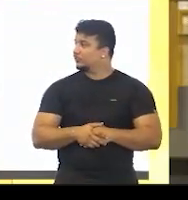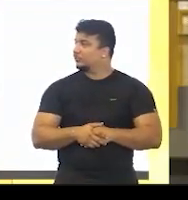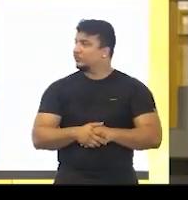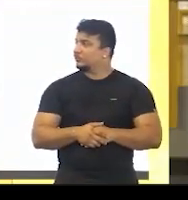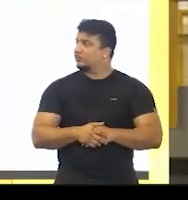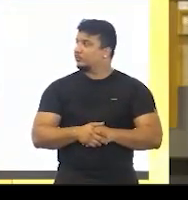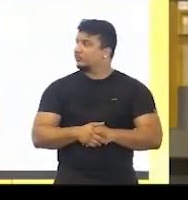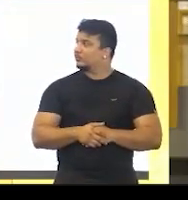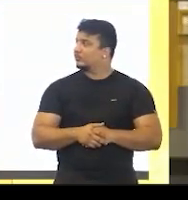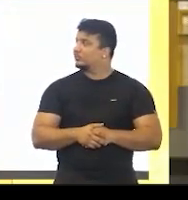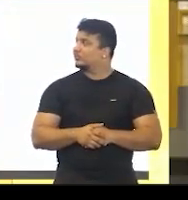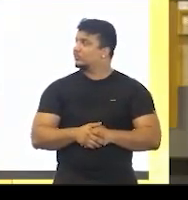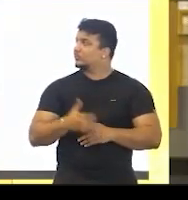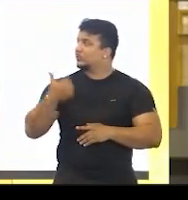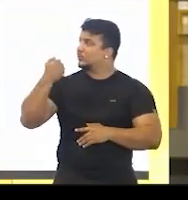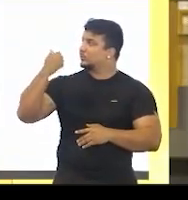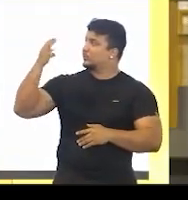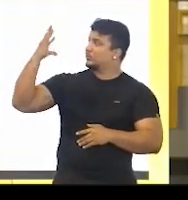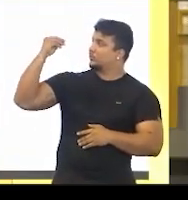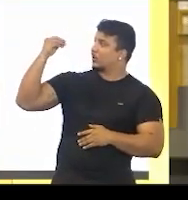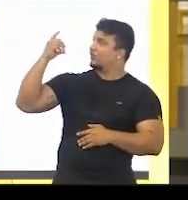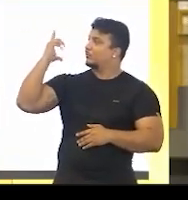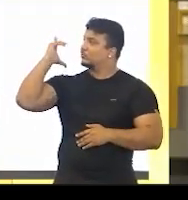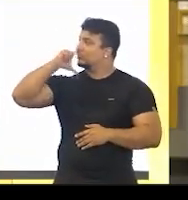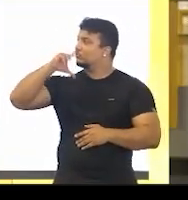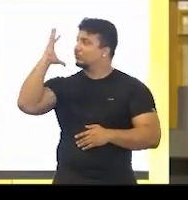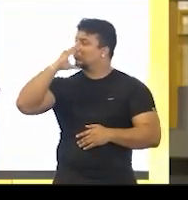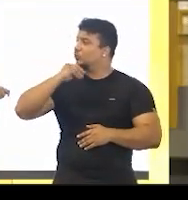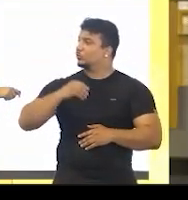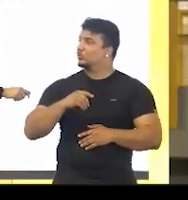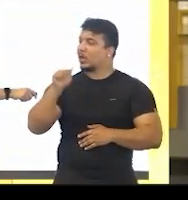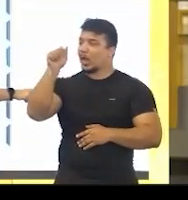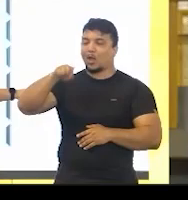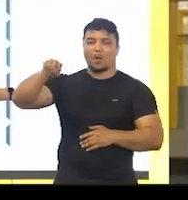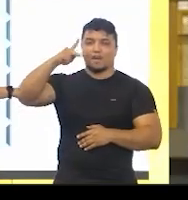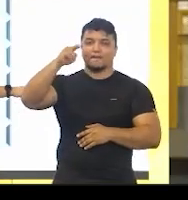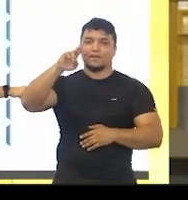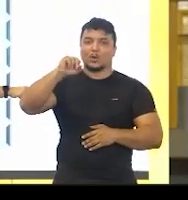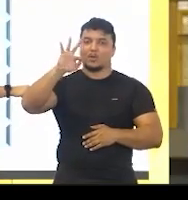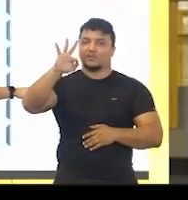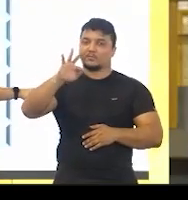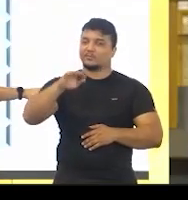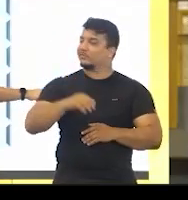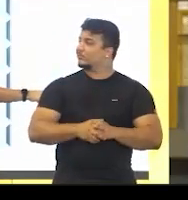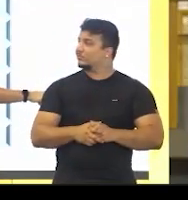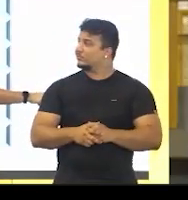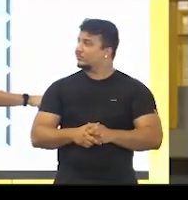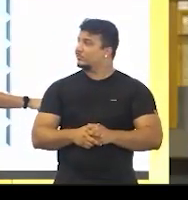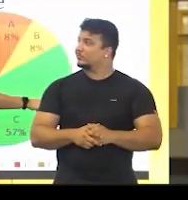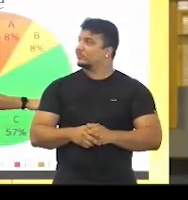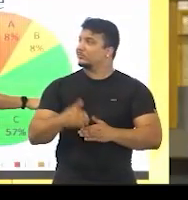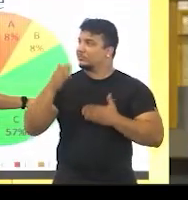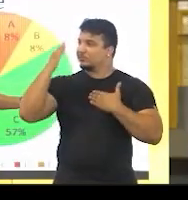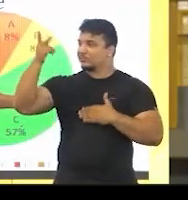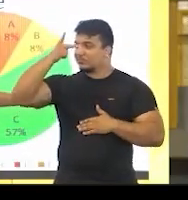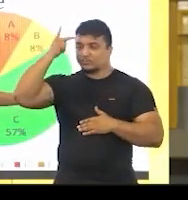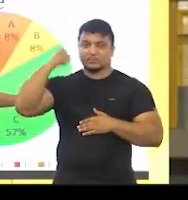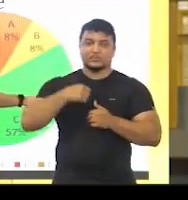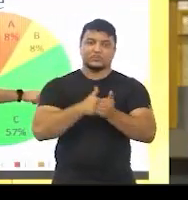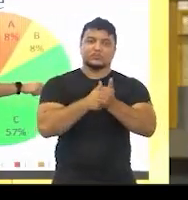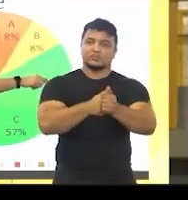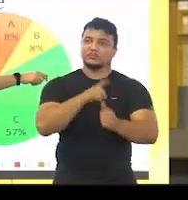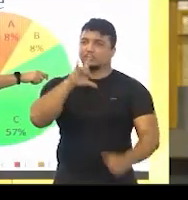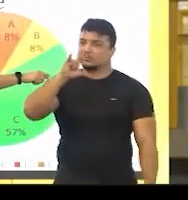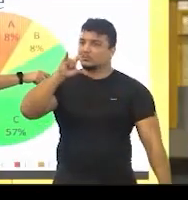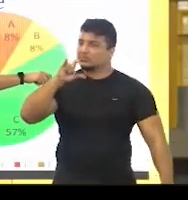selfie. Ei, tá legal o selfie, viu? Tá massa. Bota assim, ó, @profmarden, @professor Jorge Wilton. Obrigado pro pessoal que começou a